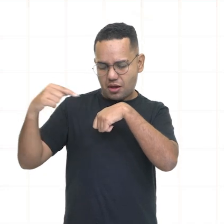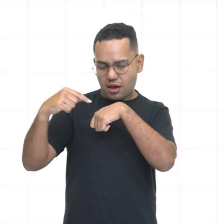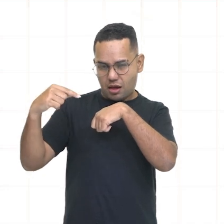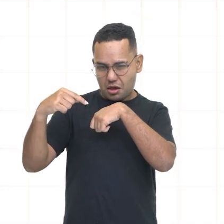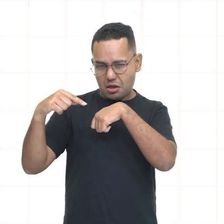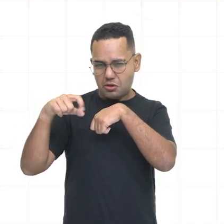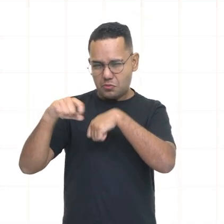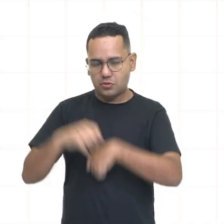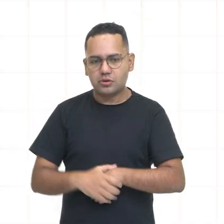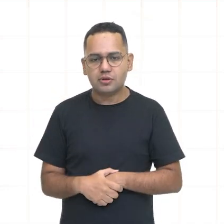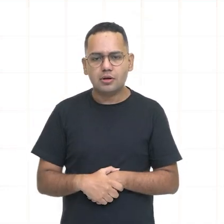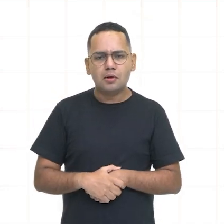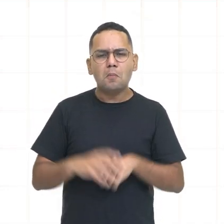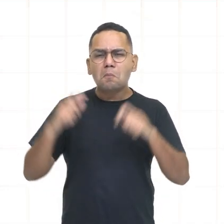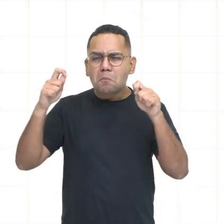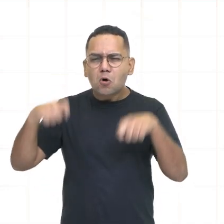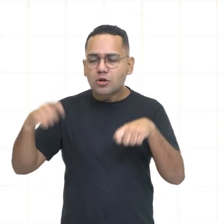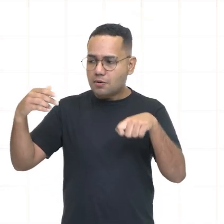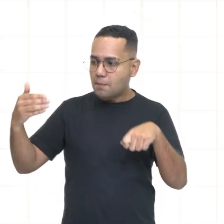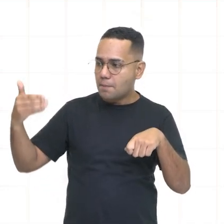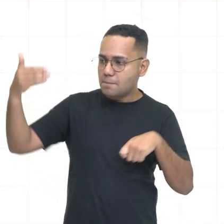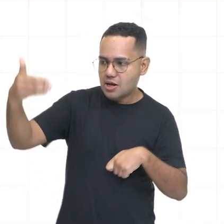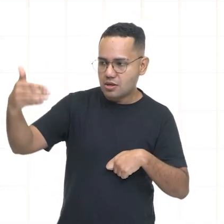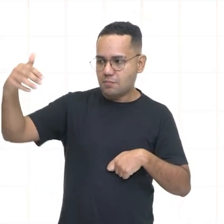estender-se-ia, quase que não sai, até o ano de